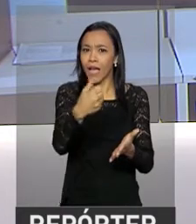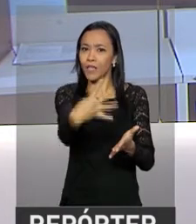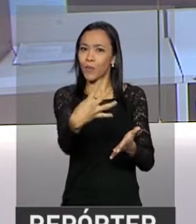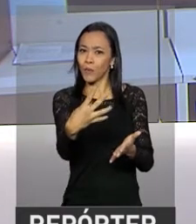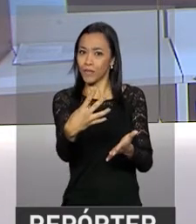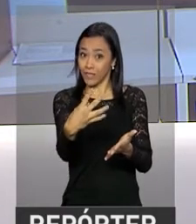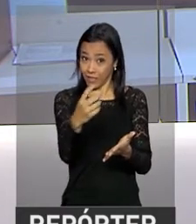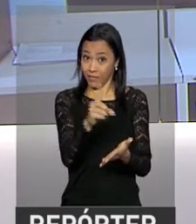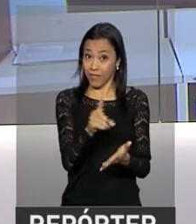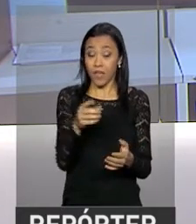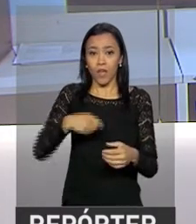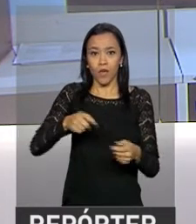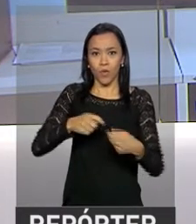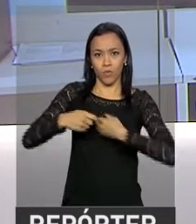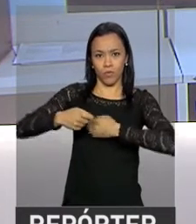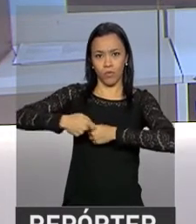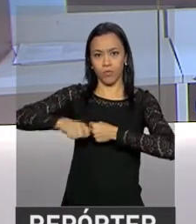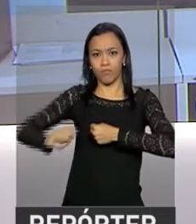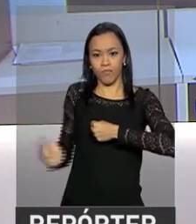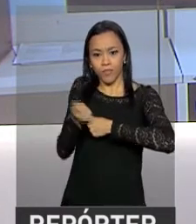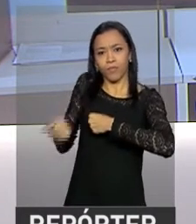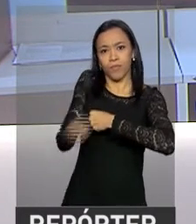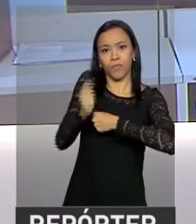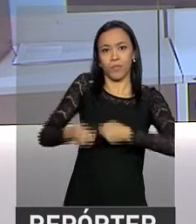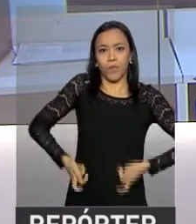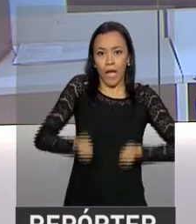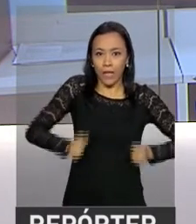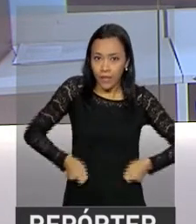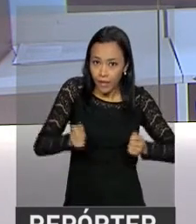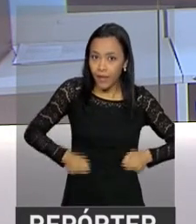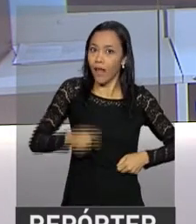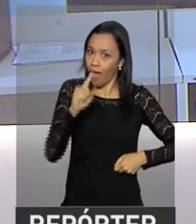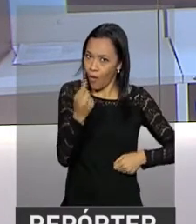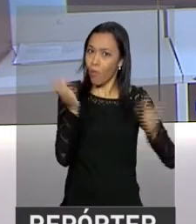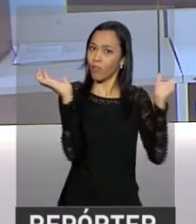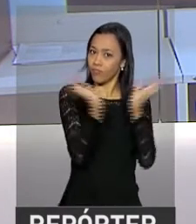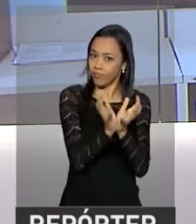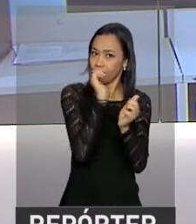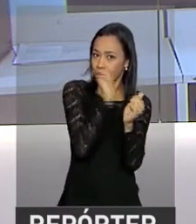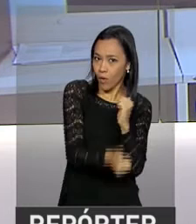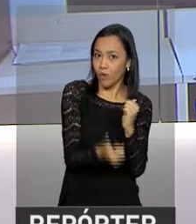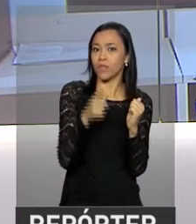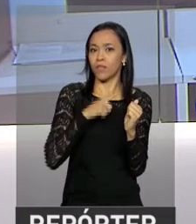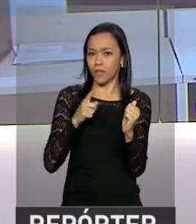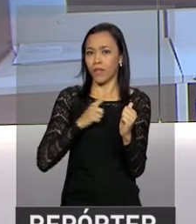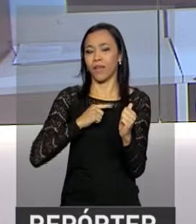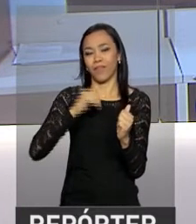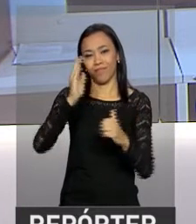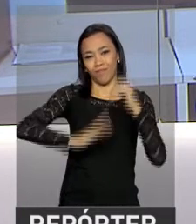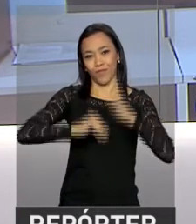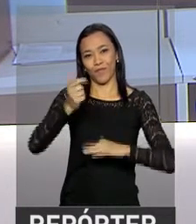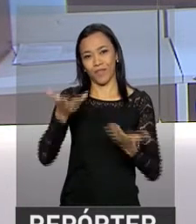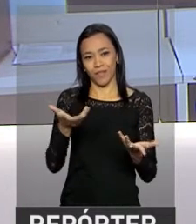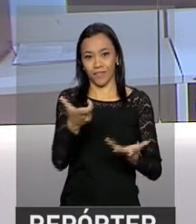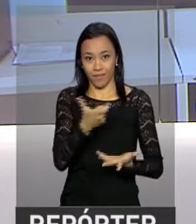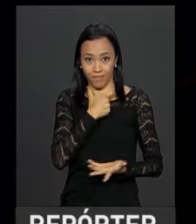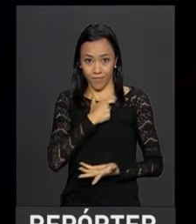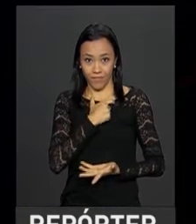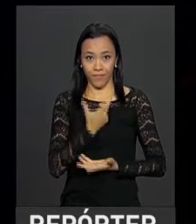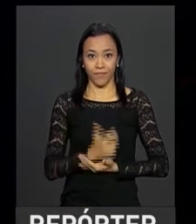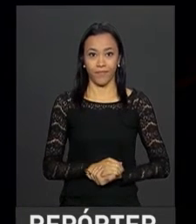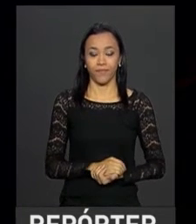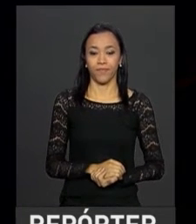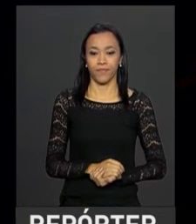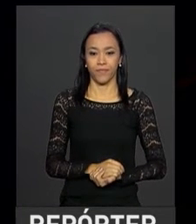14 dias o tênis de mesa em cadeira de rodas é uma das modalidades o Brasil terá atletas em busca de medalhas